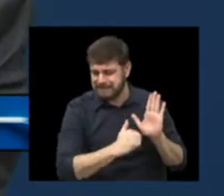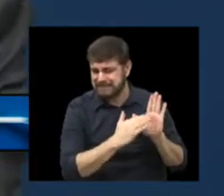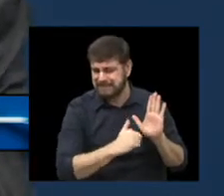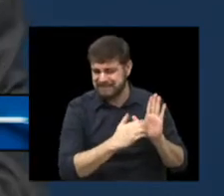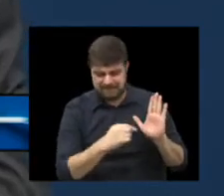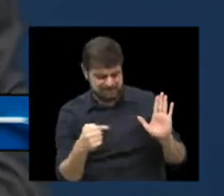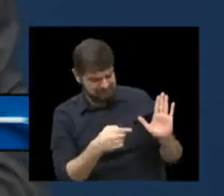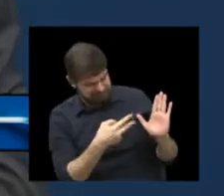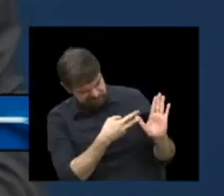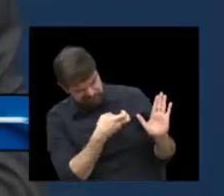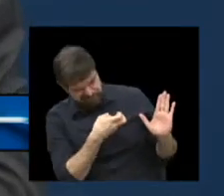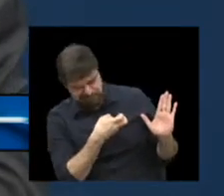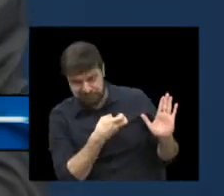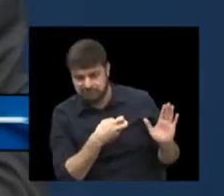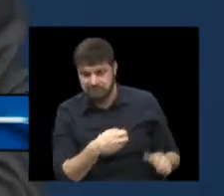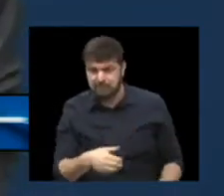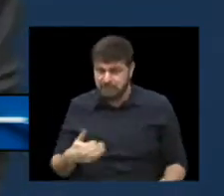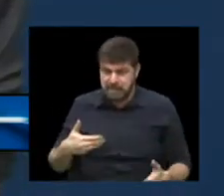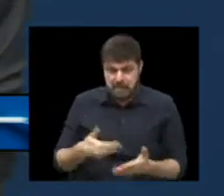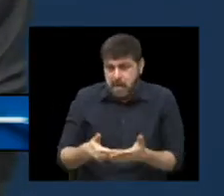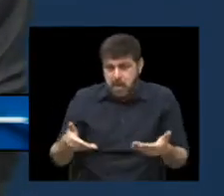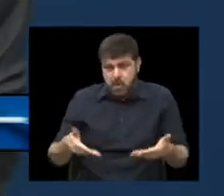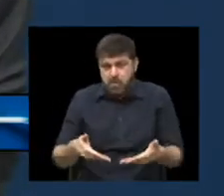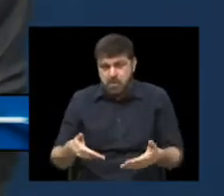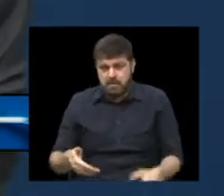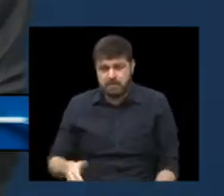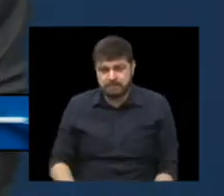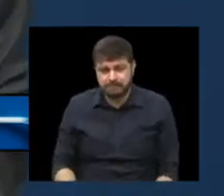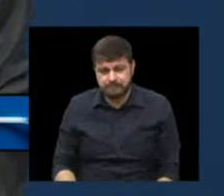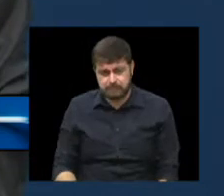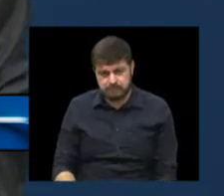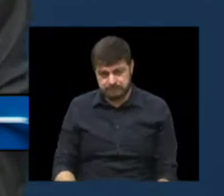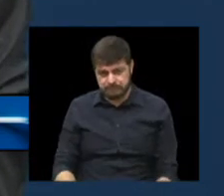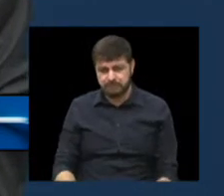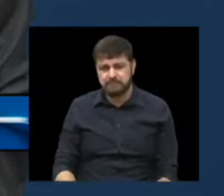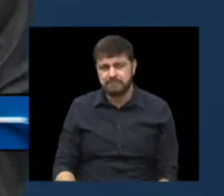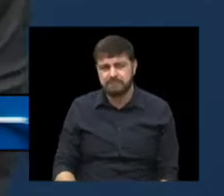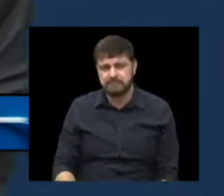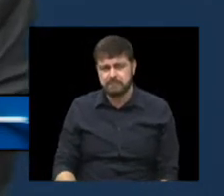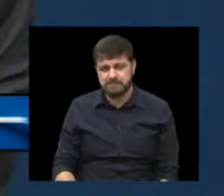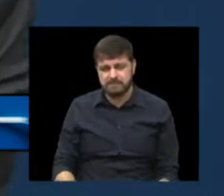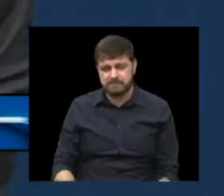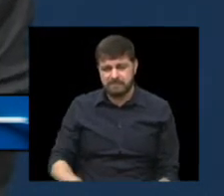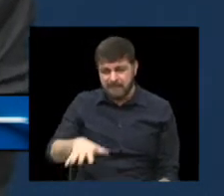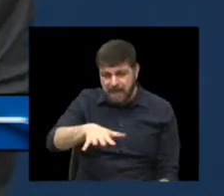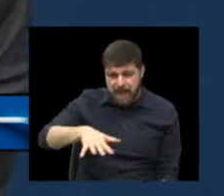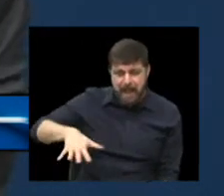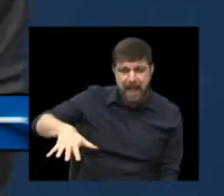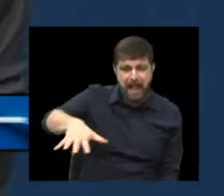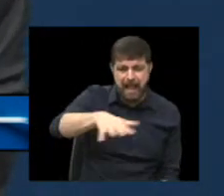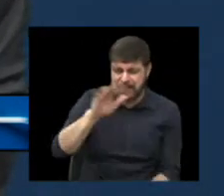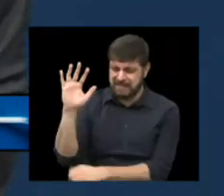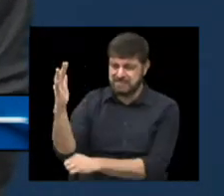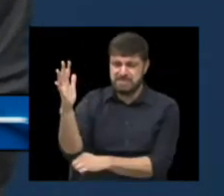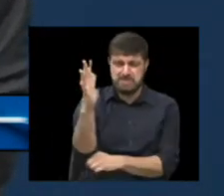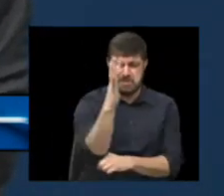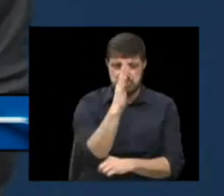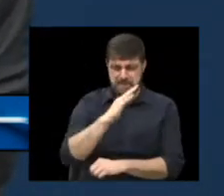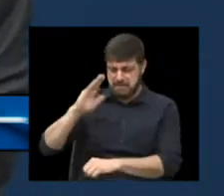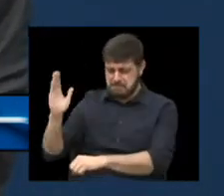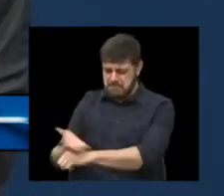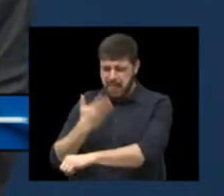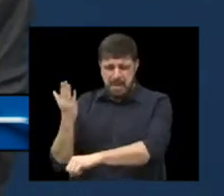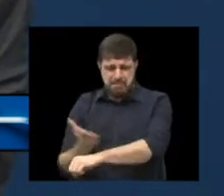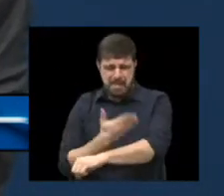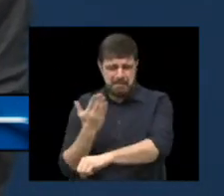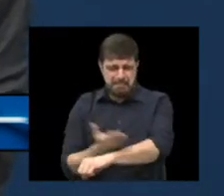daquilo que tem sido apresentado até o momento. Né? Particularmente, a chamada macrozona de destruição da natureza, né, o nome como ela está